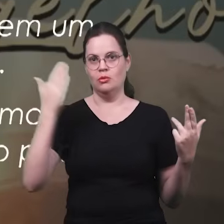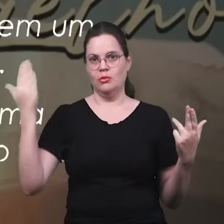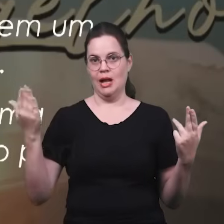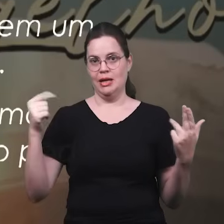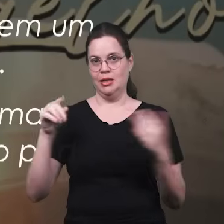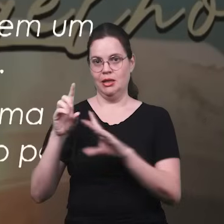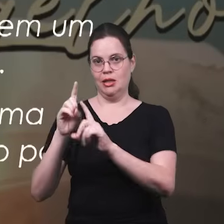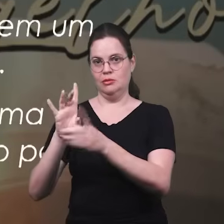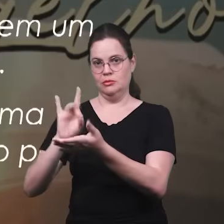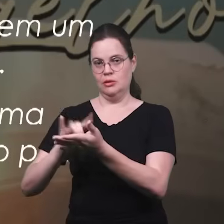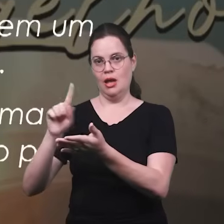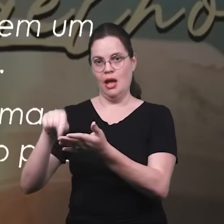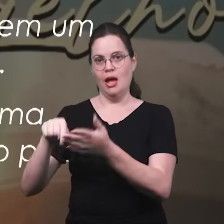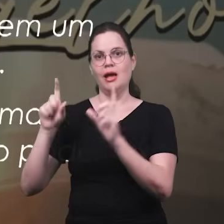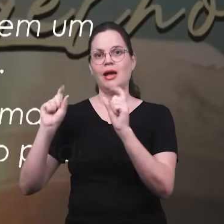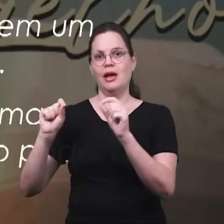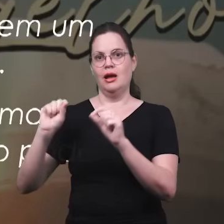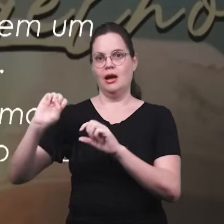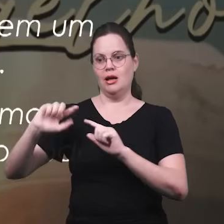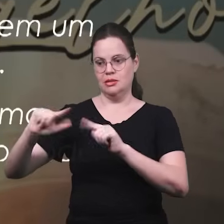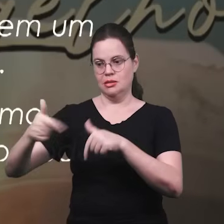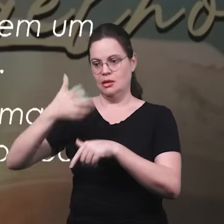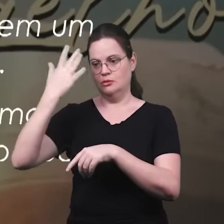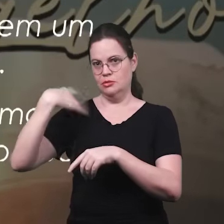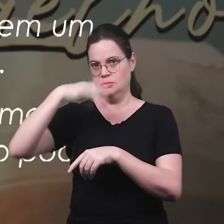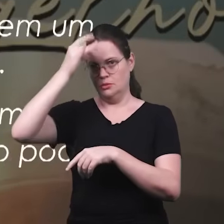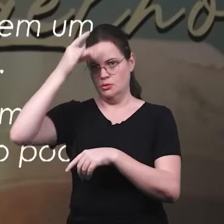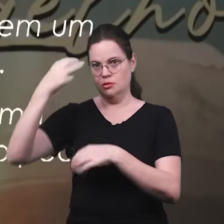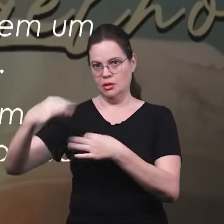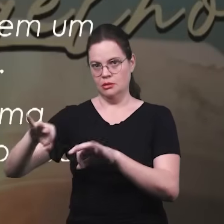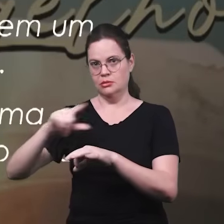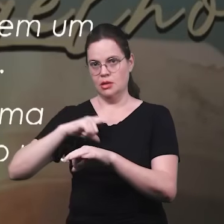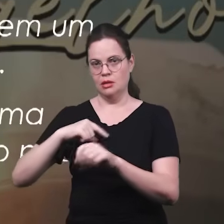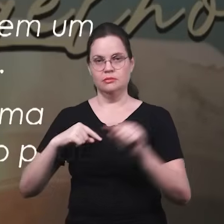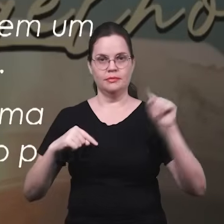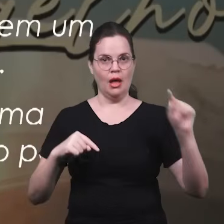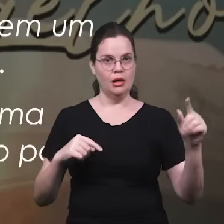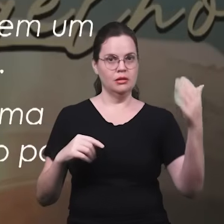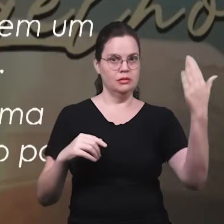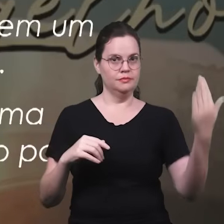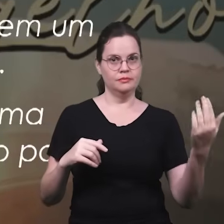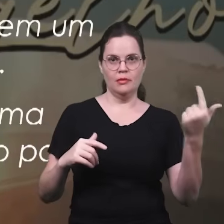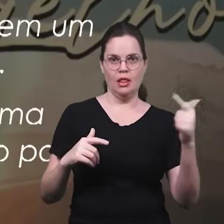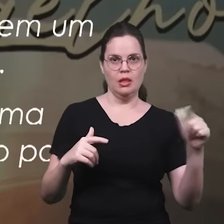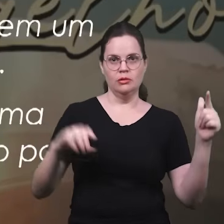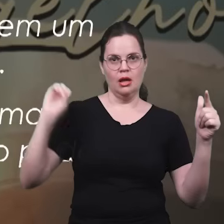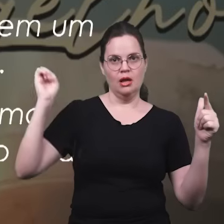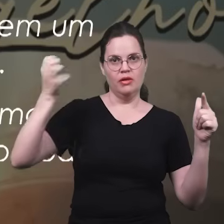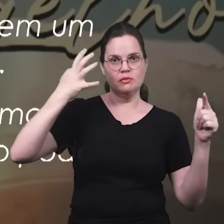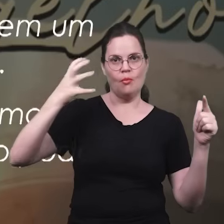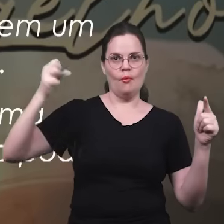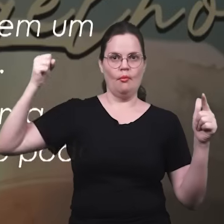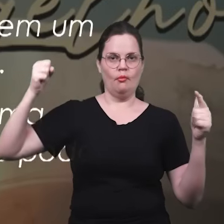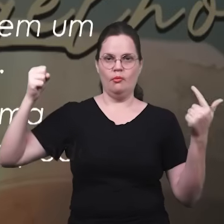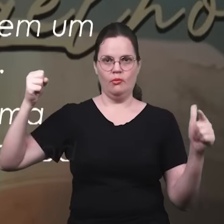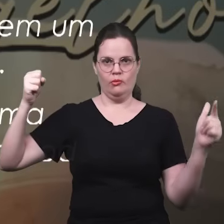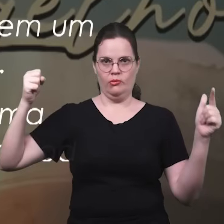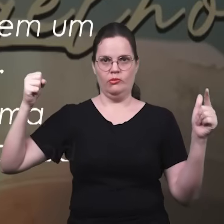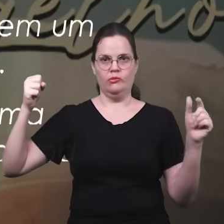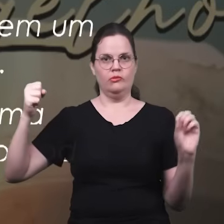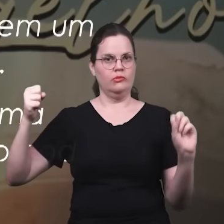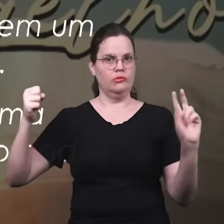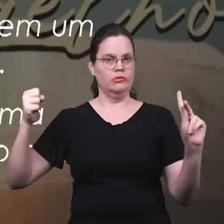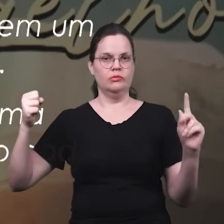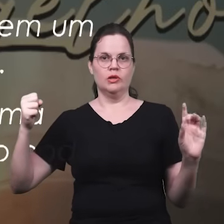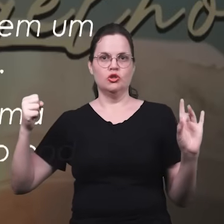no Evangelho eterno e a ausência, o alijamento, sem a operação do Espírito Santo